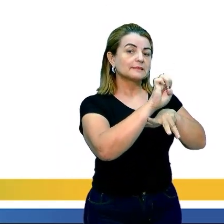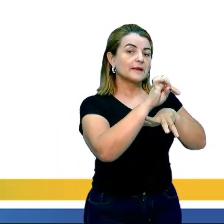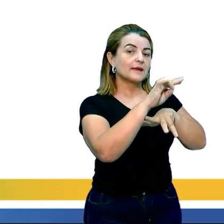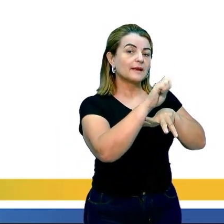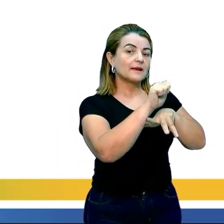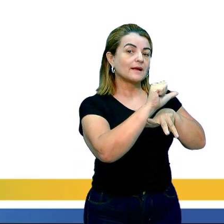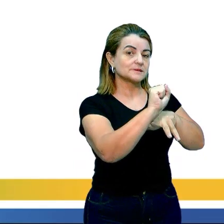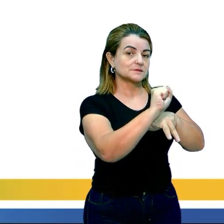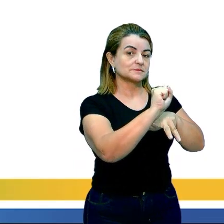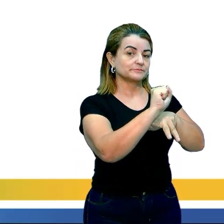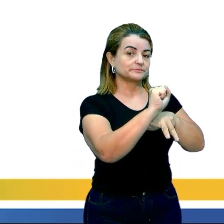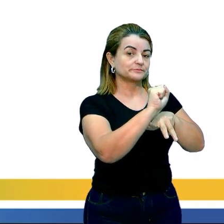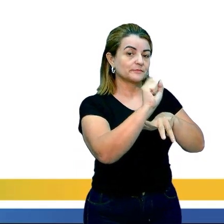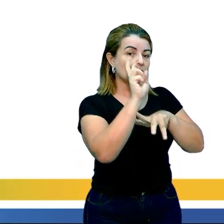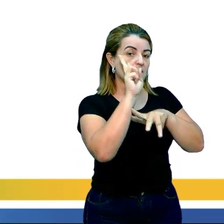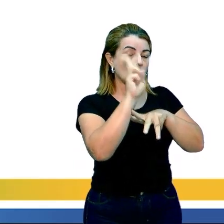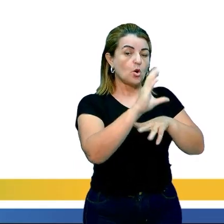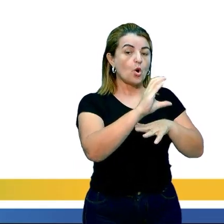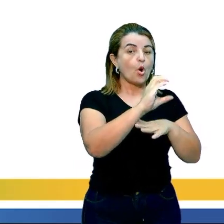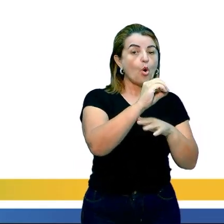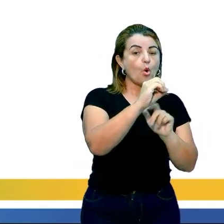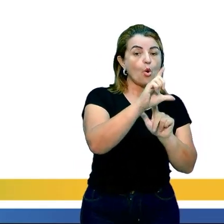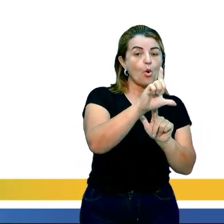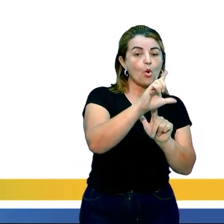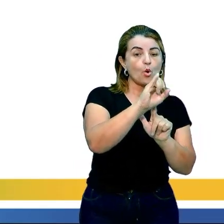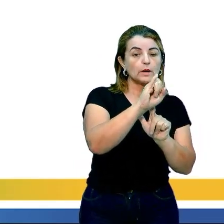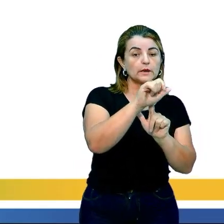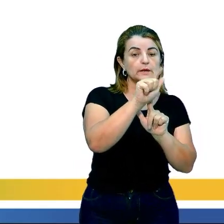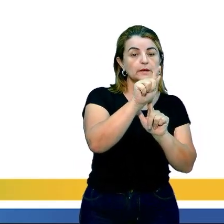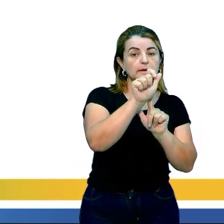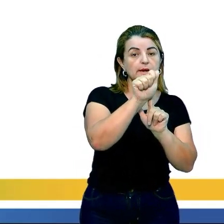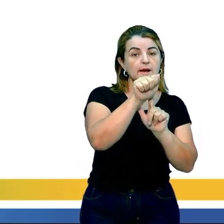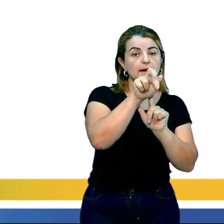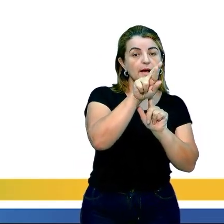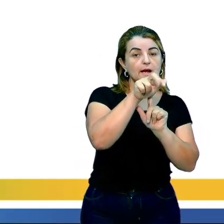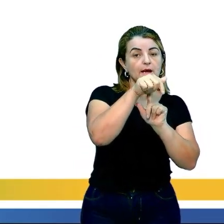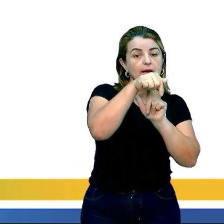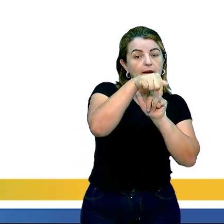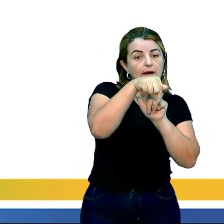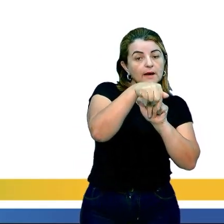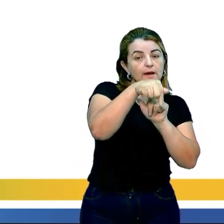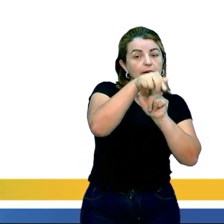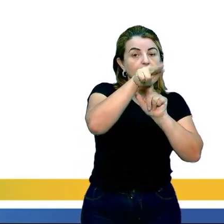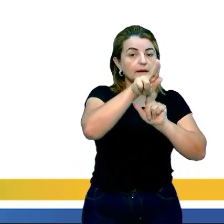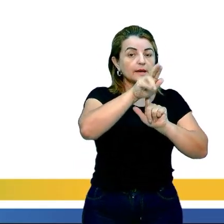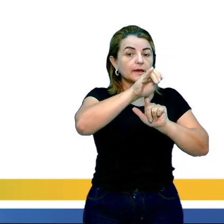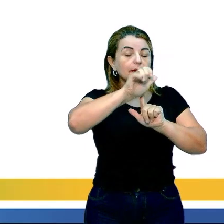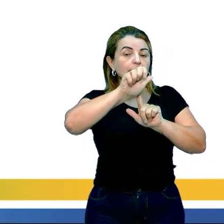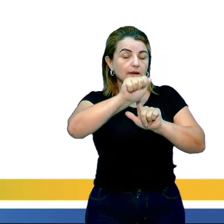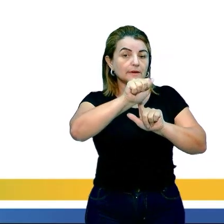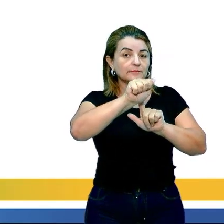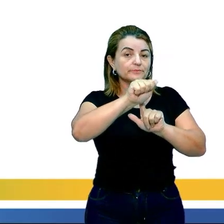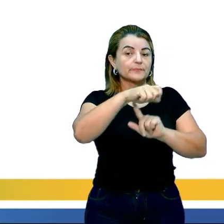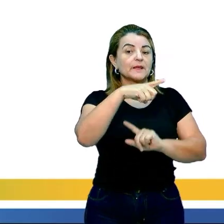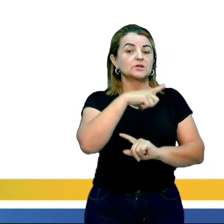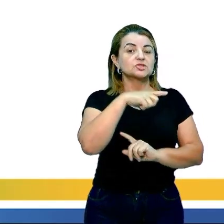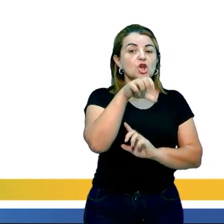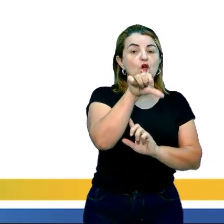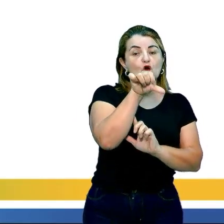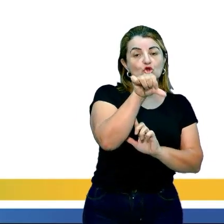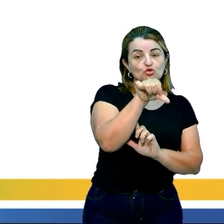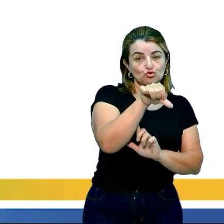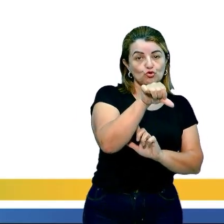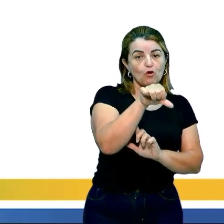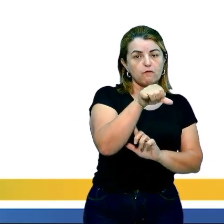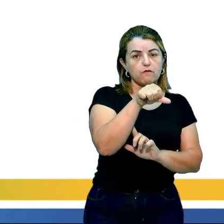cidade-estado Olha a oligarquia a oligarquia ela era estabelecida em 9 eupátridas eles